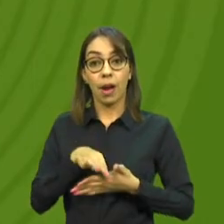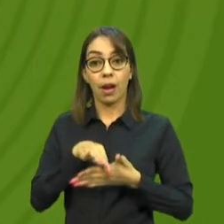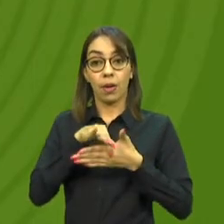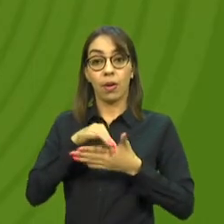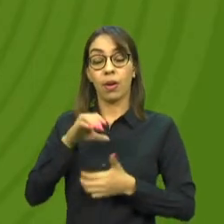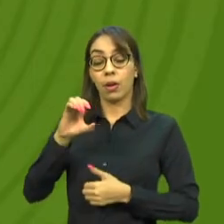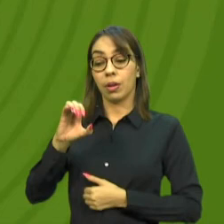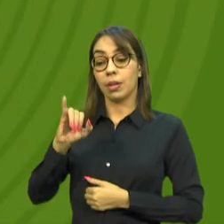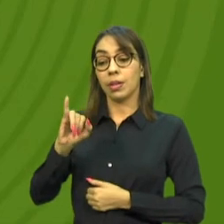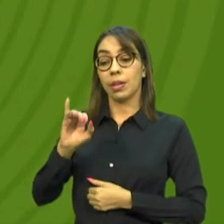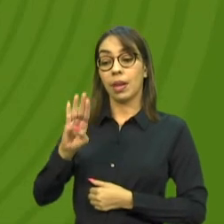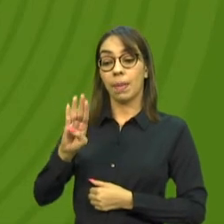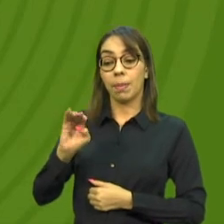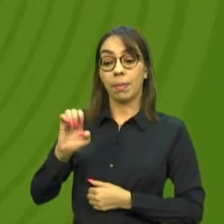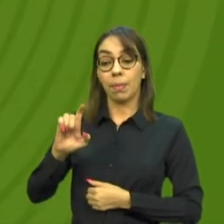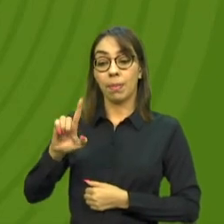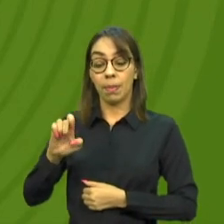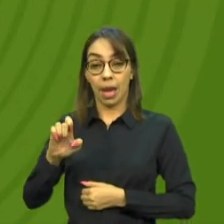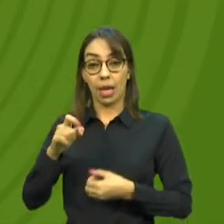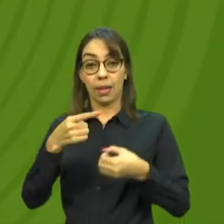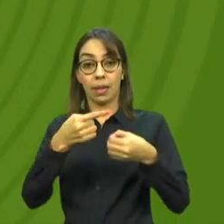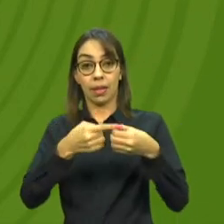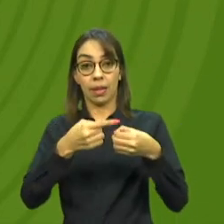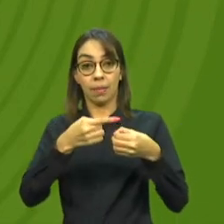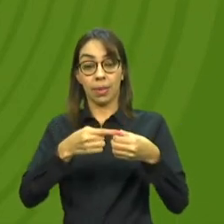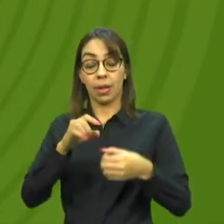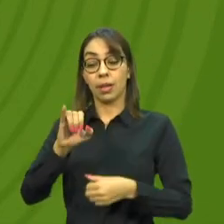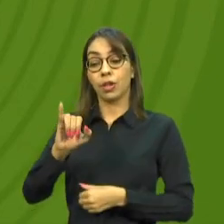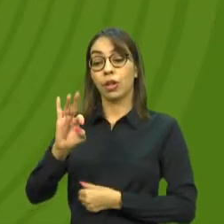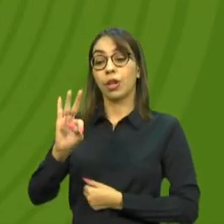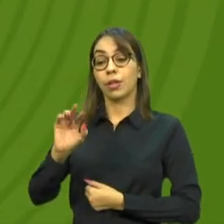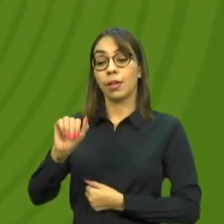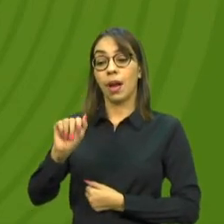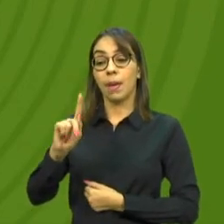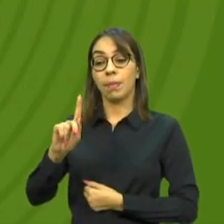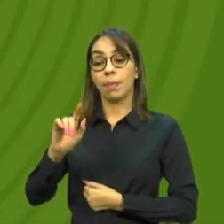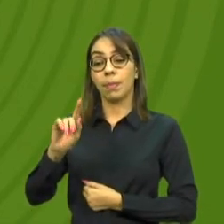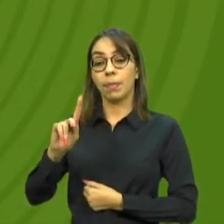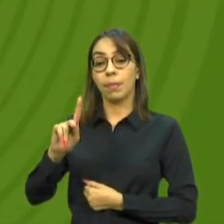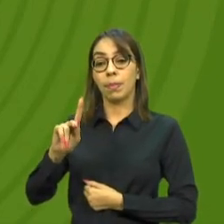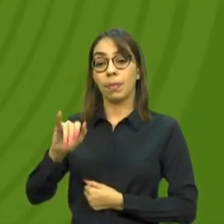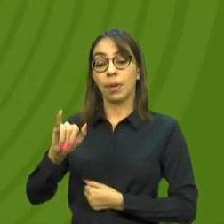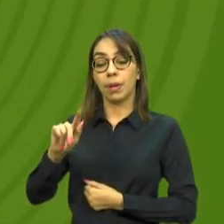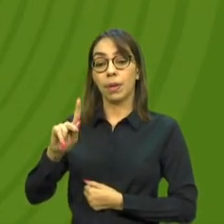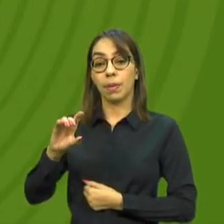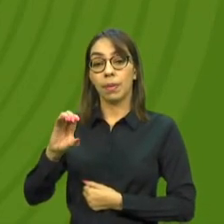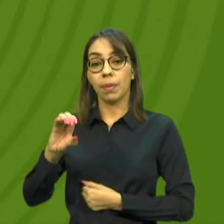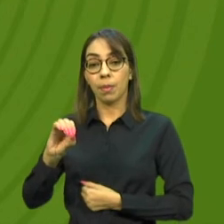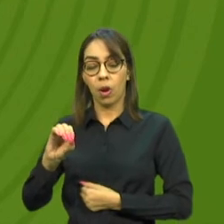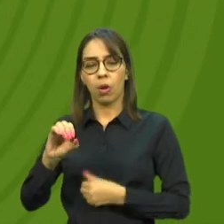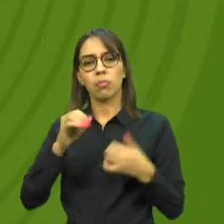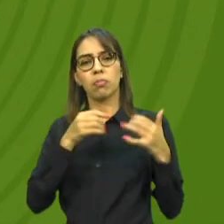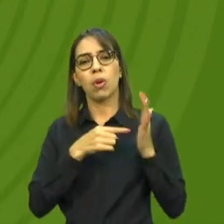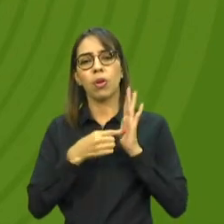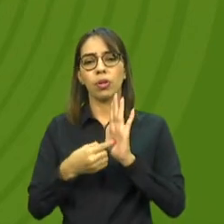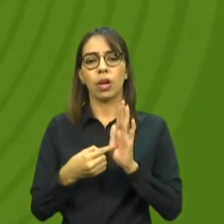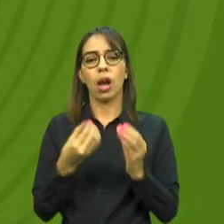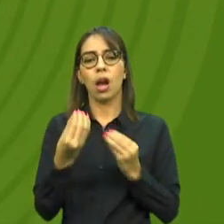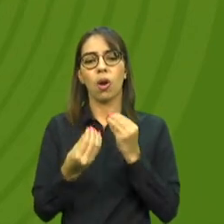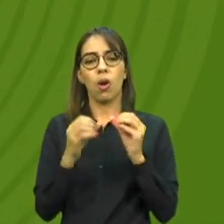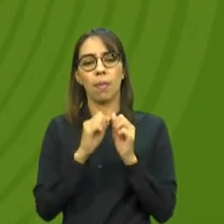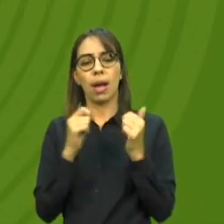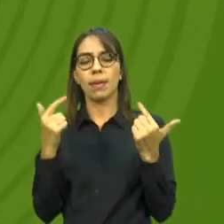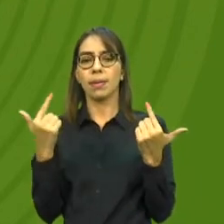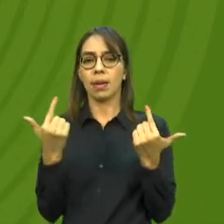em Itapipoca e vai nos informar sobre como estão os preparativos para a sessão plenária itinerante da Assembleia